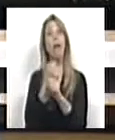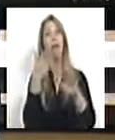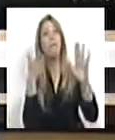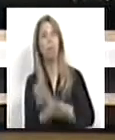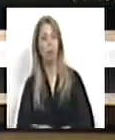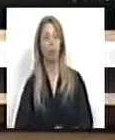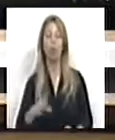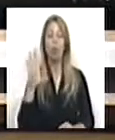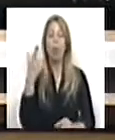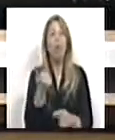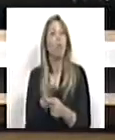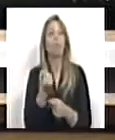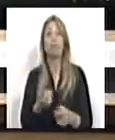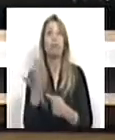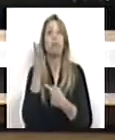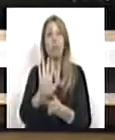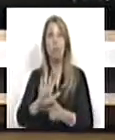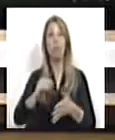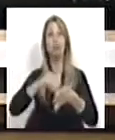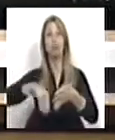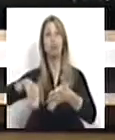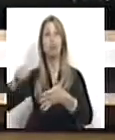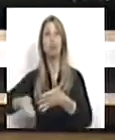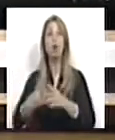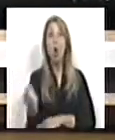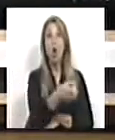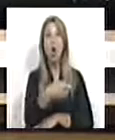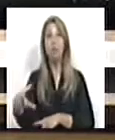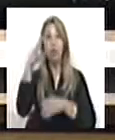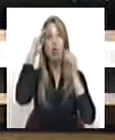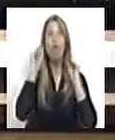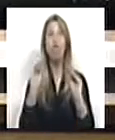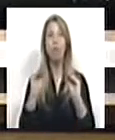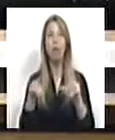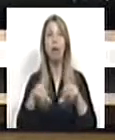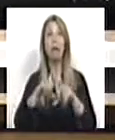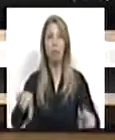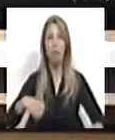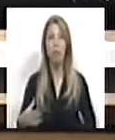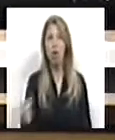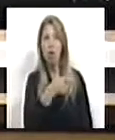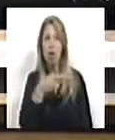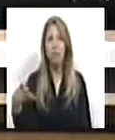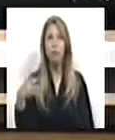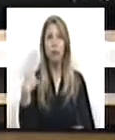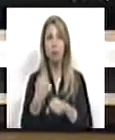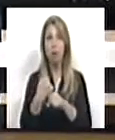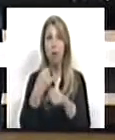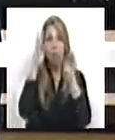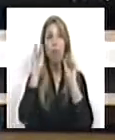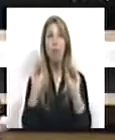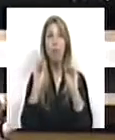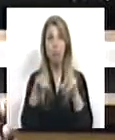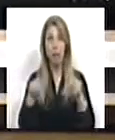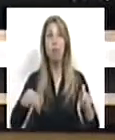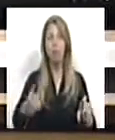exemplo, contrata 900 formadores a recibo verde, 900 formadores a recibo verde, eu demando, Sr. Presidente, com uma pergunta